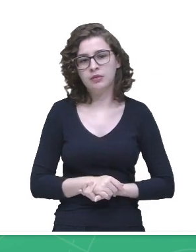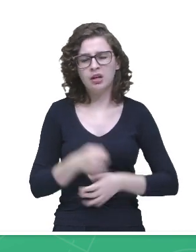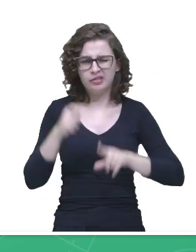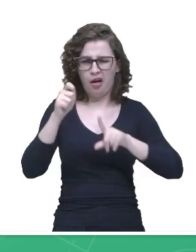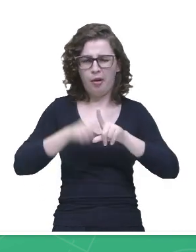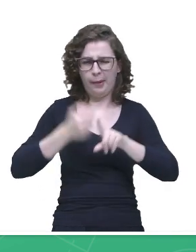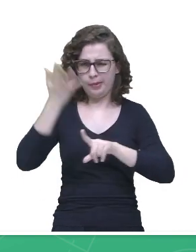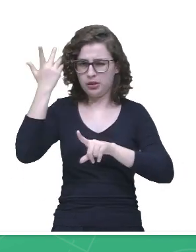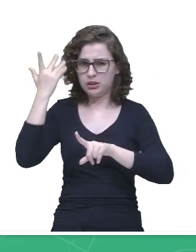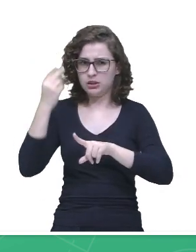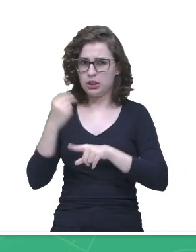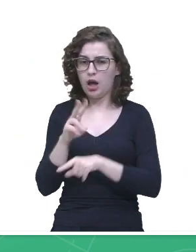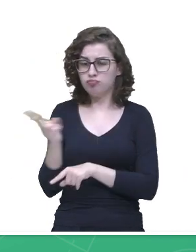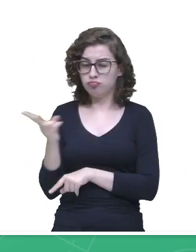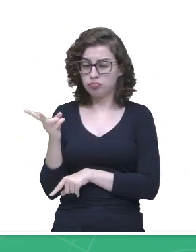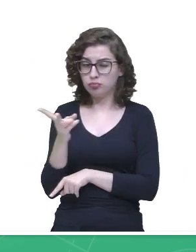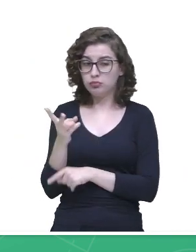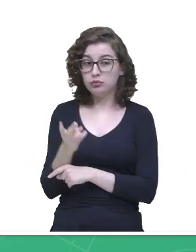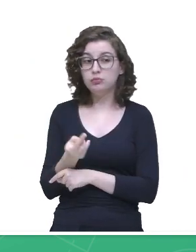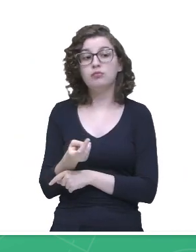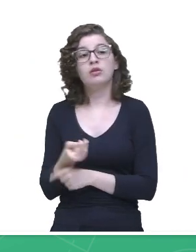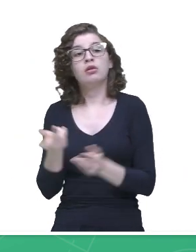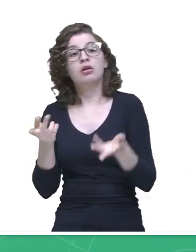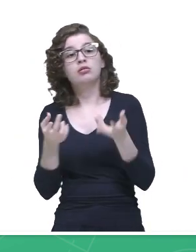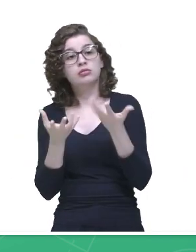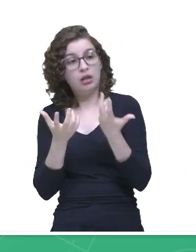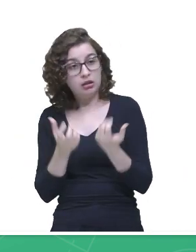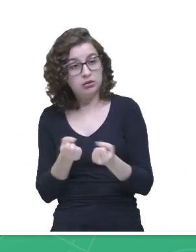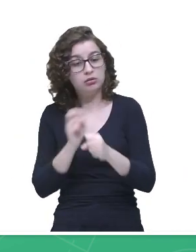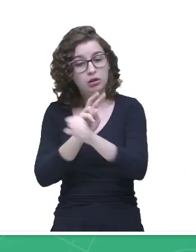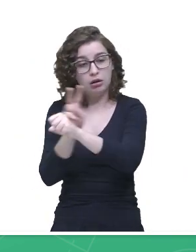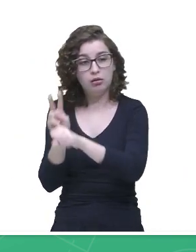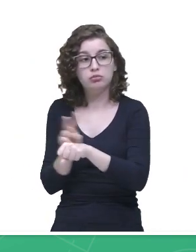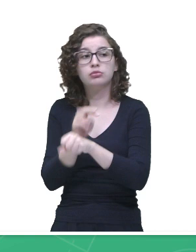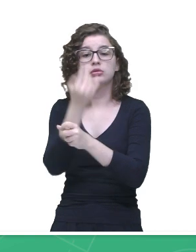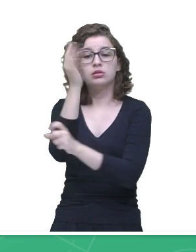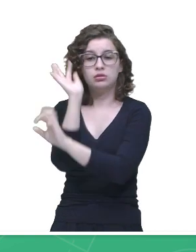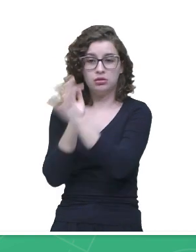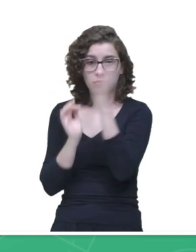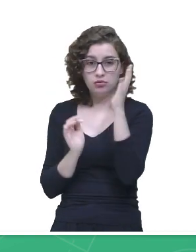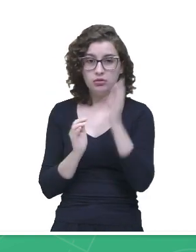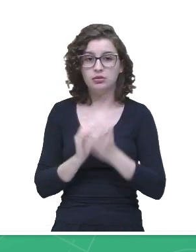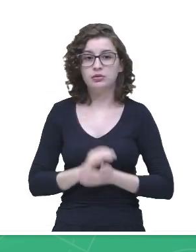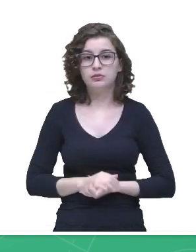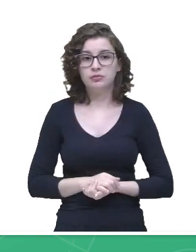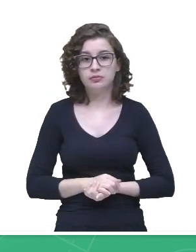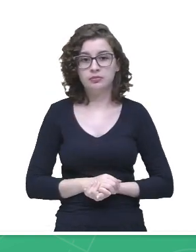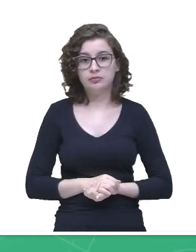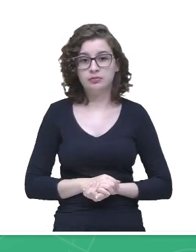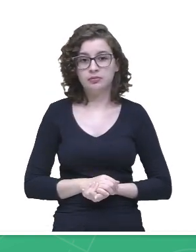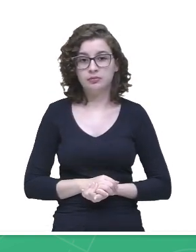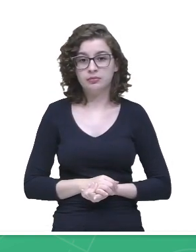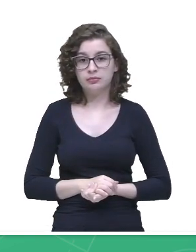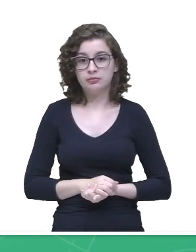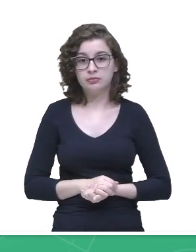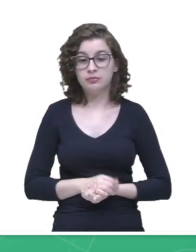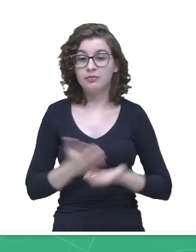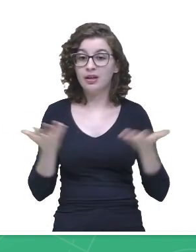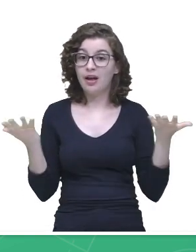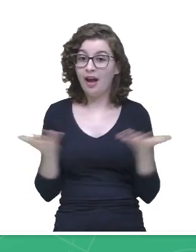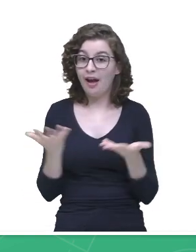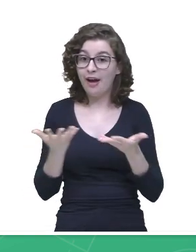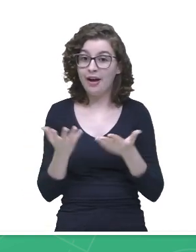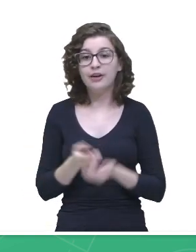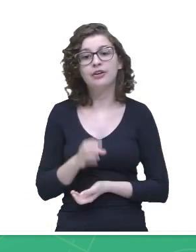y Ana han dicho sí para tal, tal e tal. Ok? Muito bem. Pessoal, agora eu convido vocês